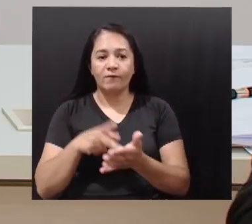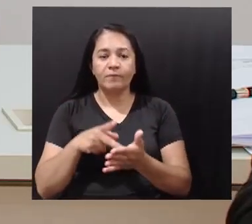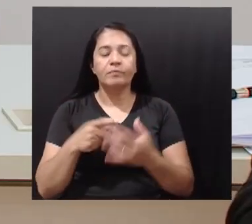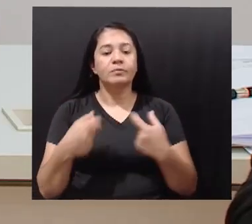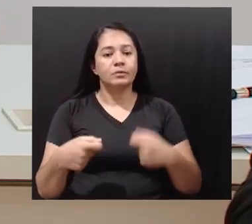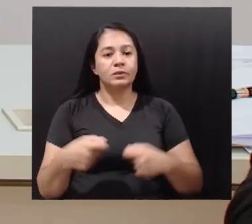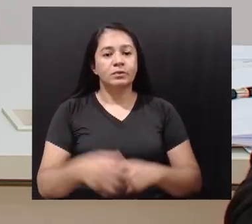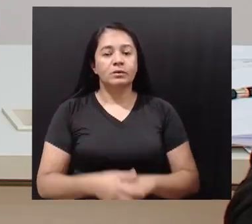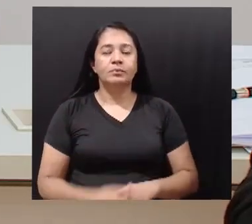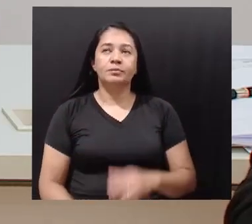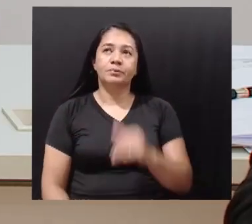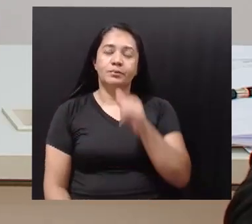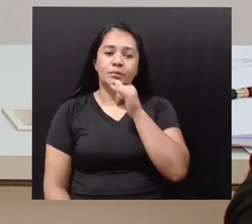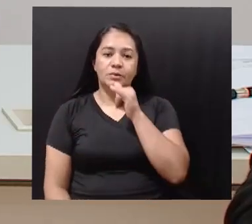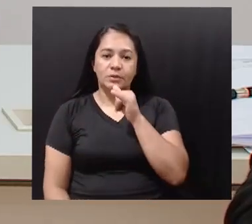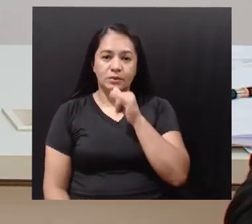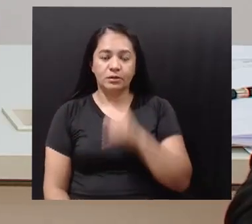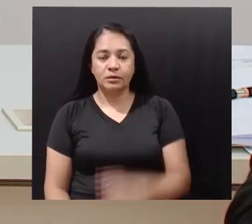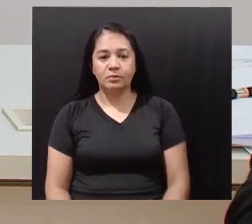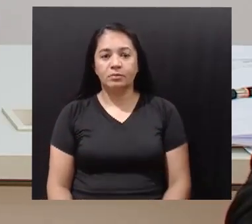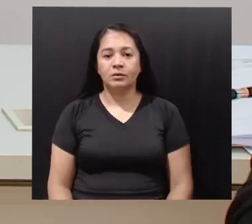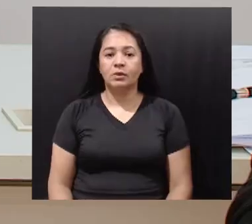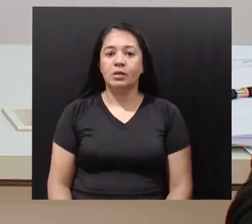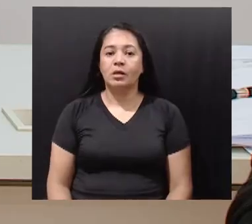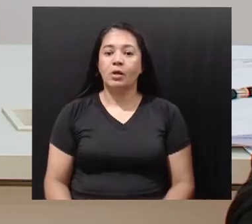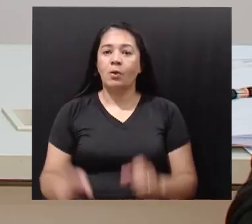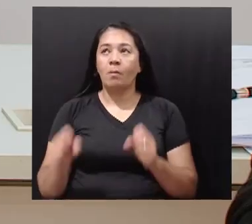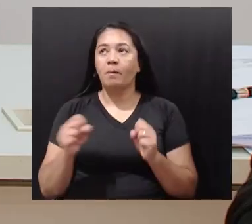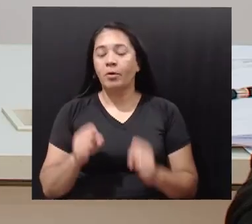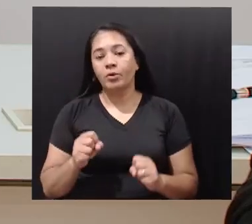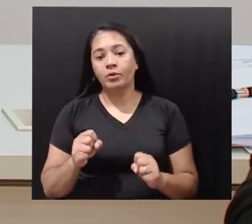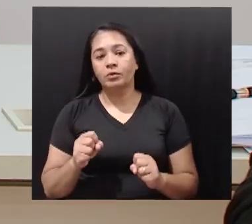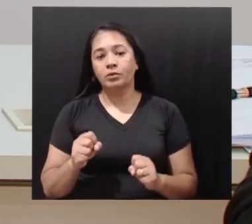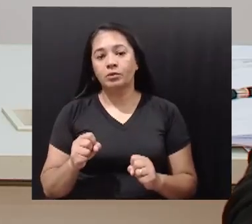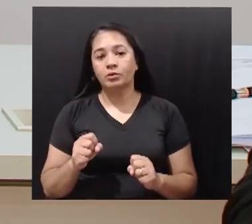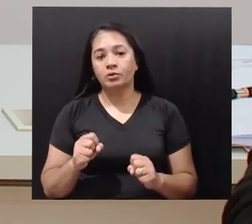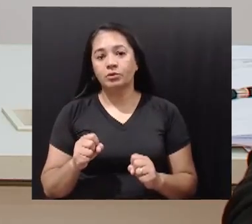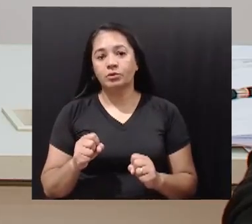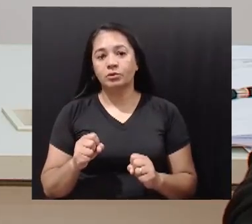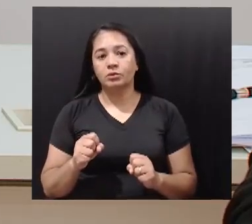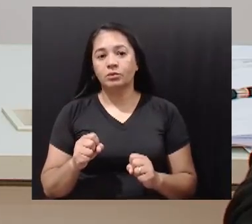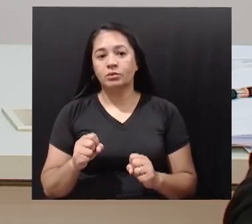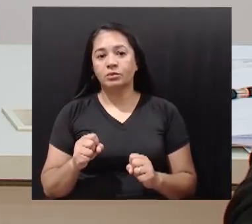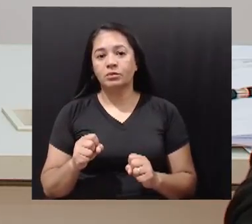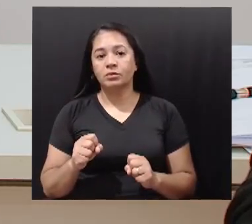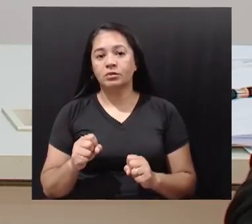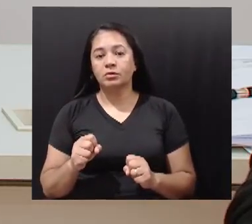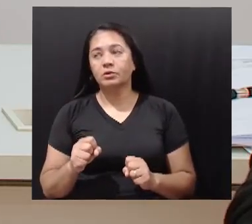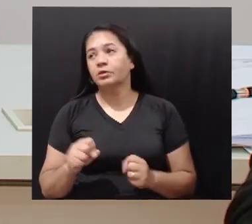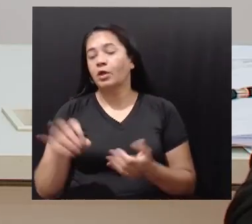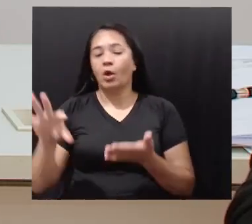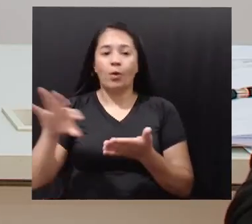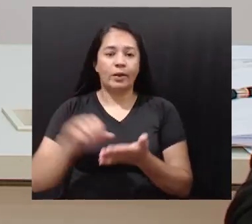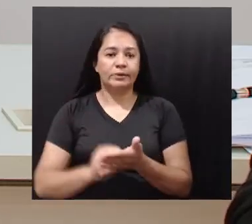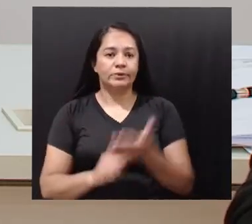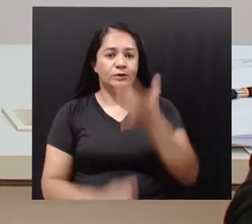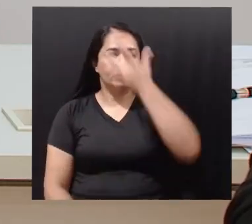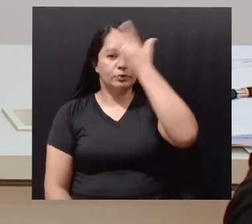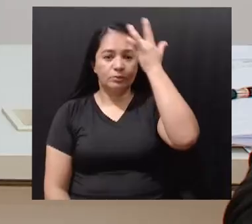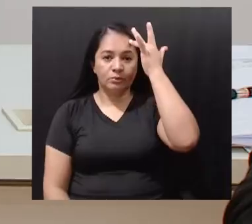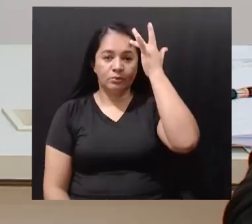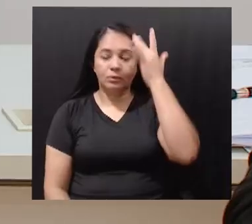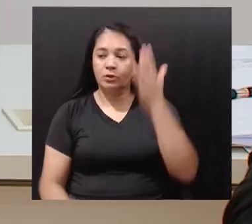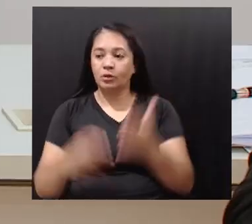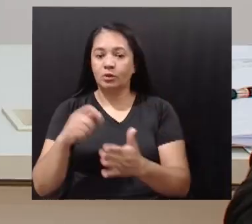exemplo, eu posso colher para título de cadastro de uma pessoa que está sendo contratada pela casa